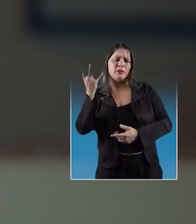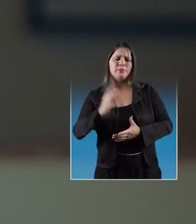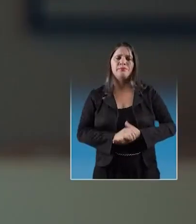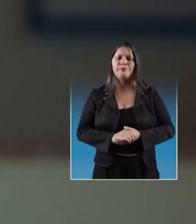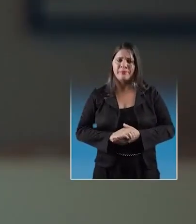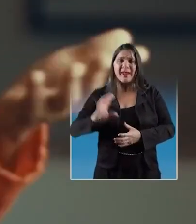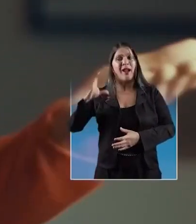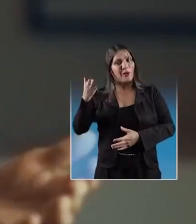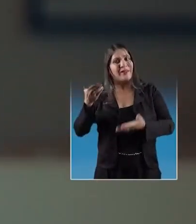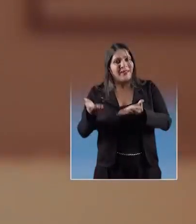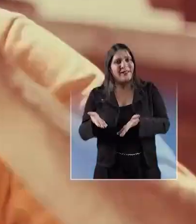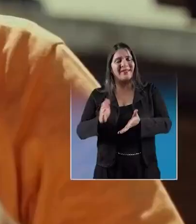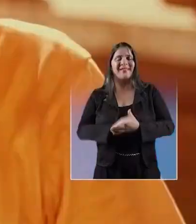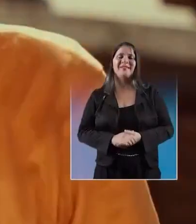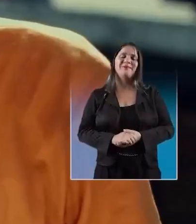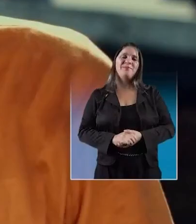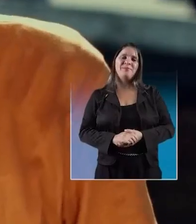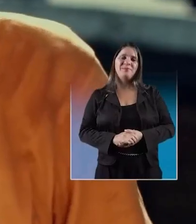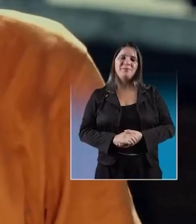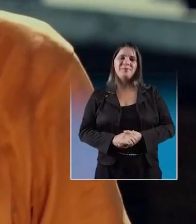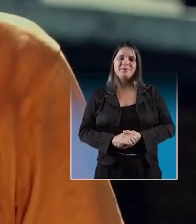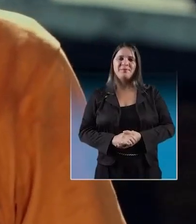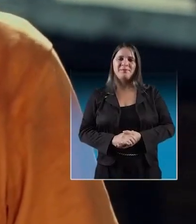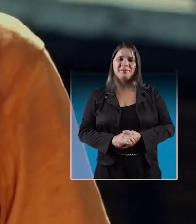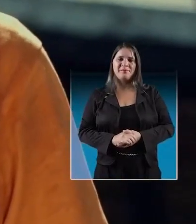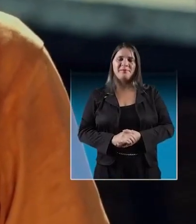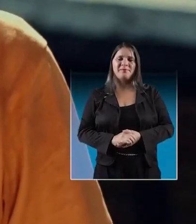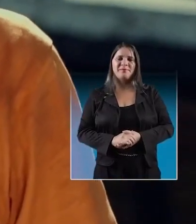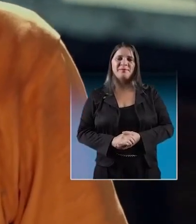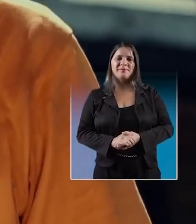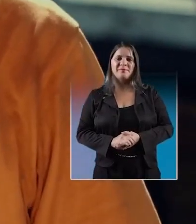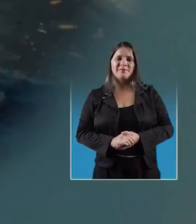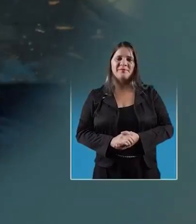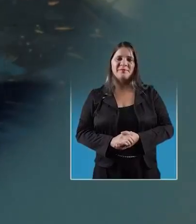E rolou e aconteceu isso.